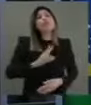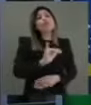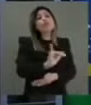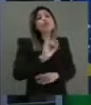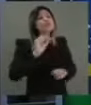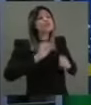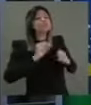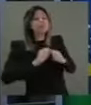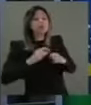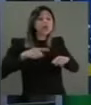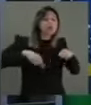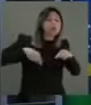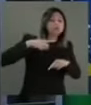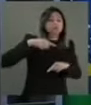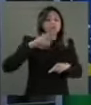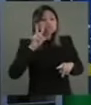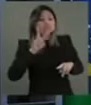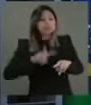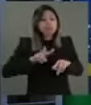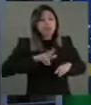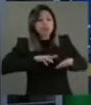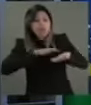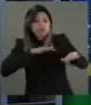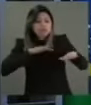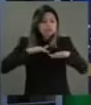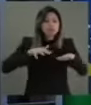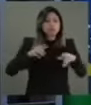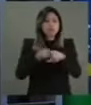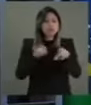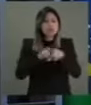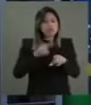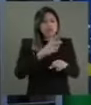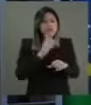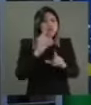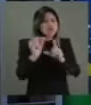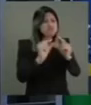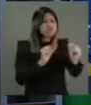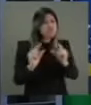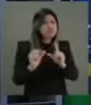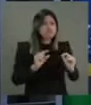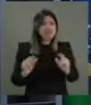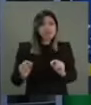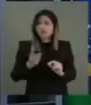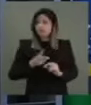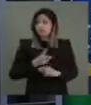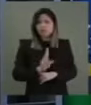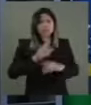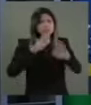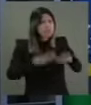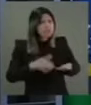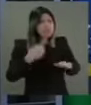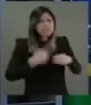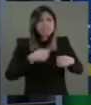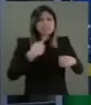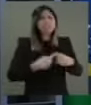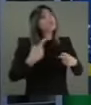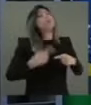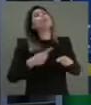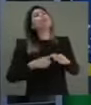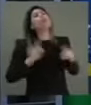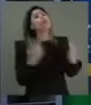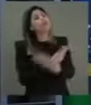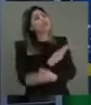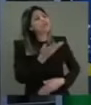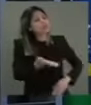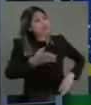movimento, os investidores deles estão todos saindo, não vão mais continuar com o negócio em Genipapo, porque lá